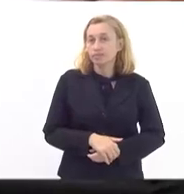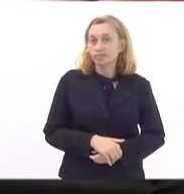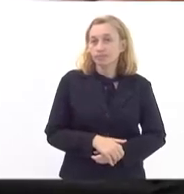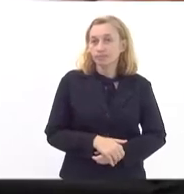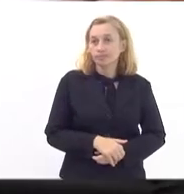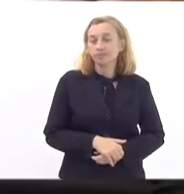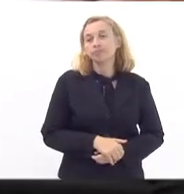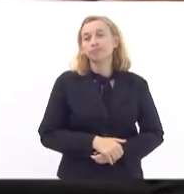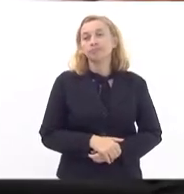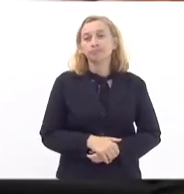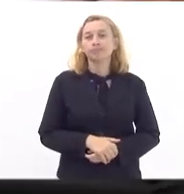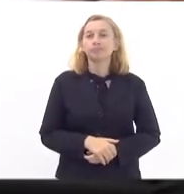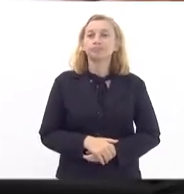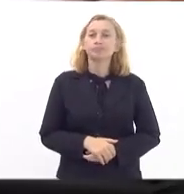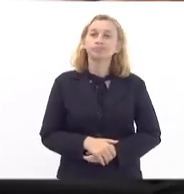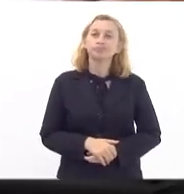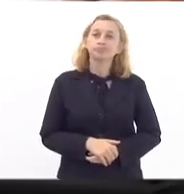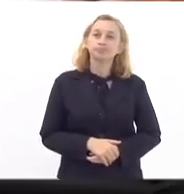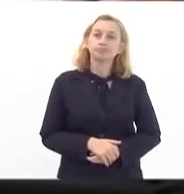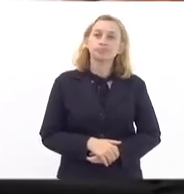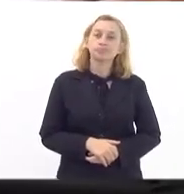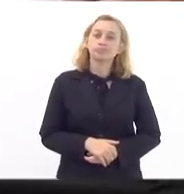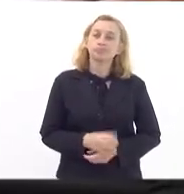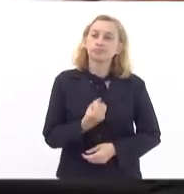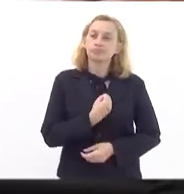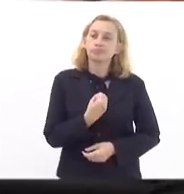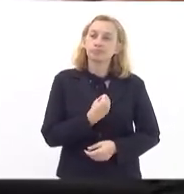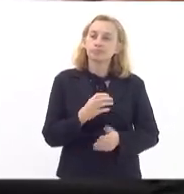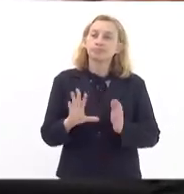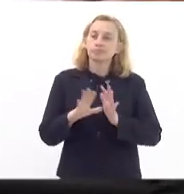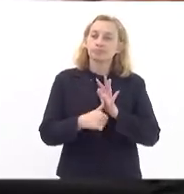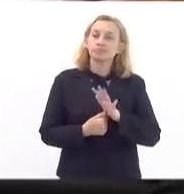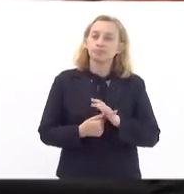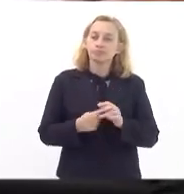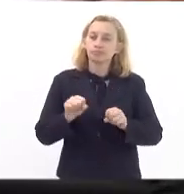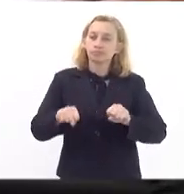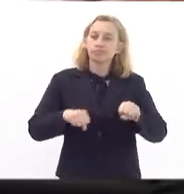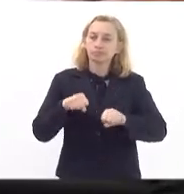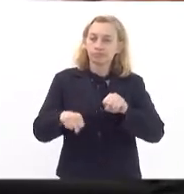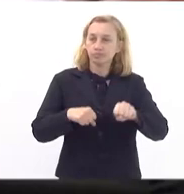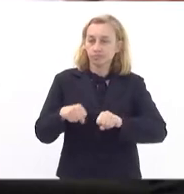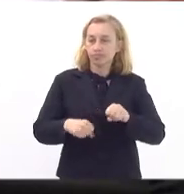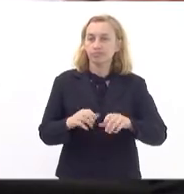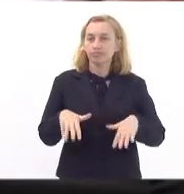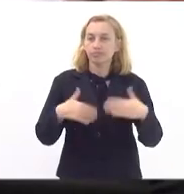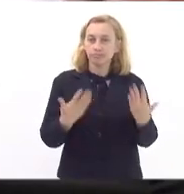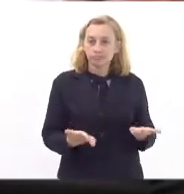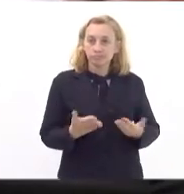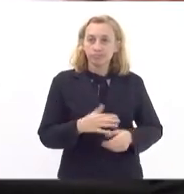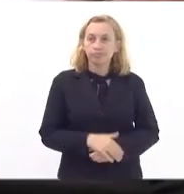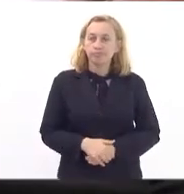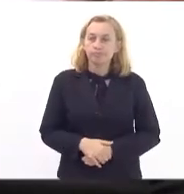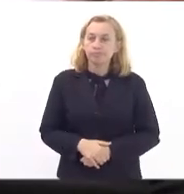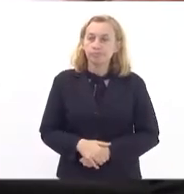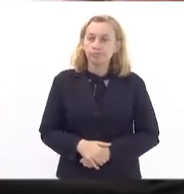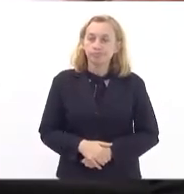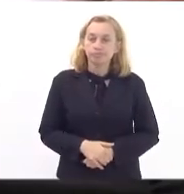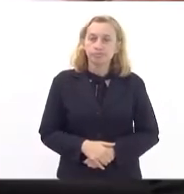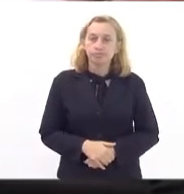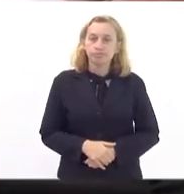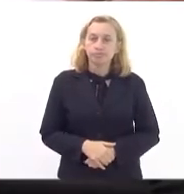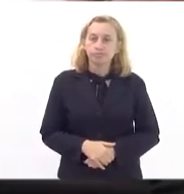a computar efetivamente o número fosse furto e roubo de bicicleta então a gente fica né nessa